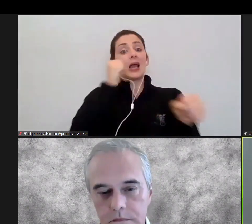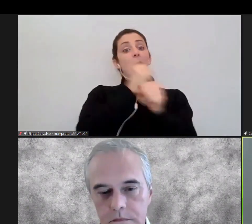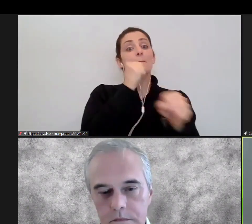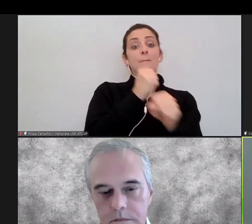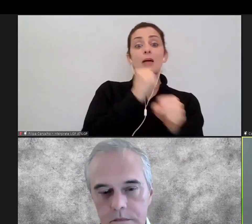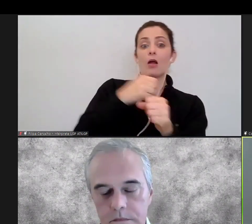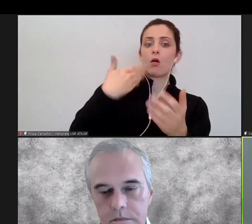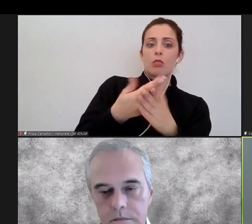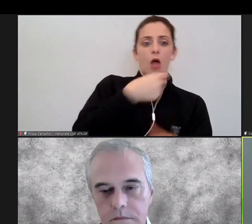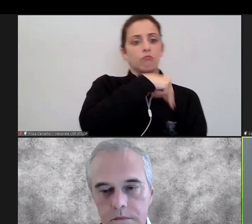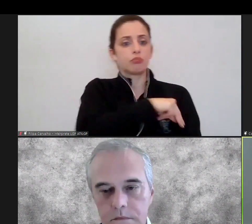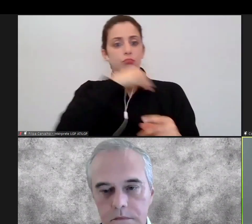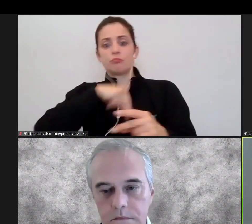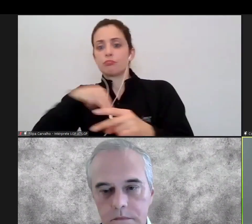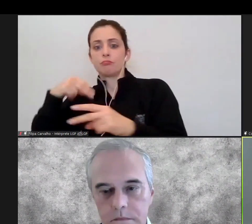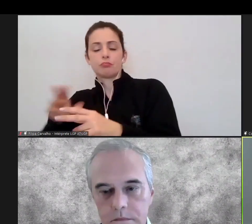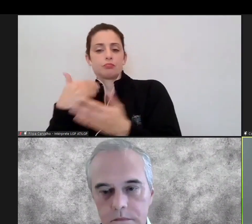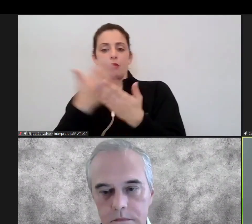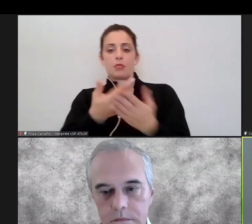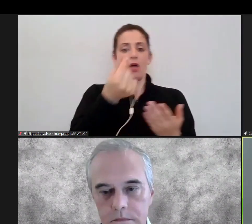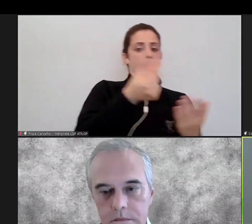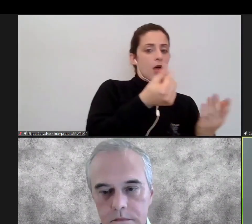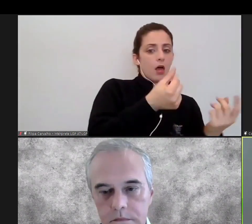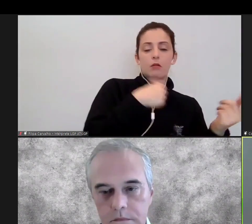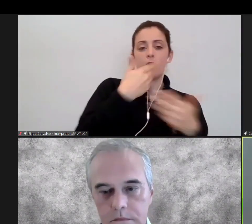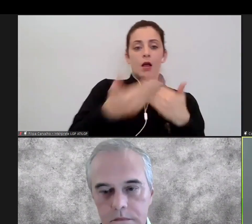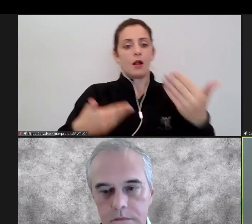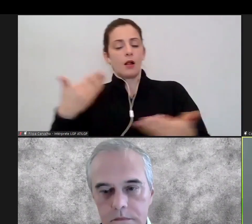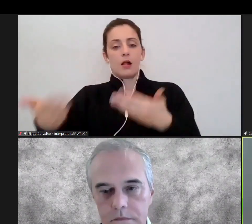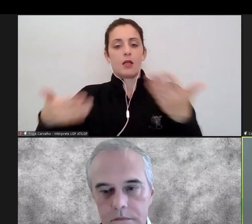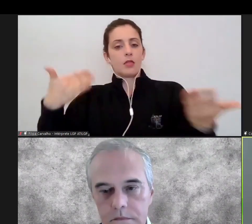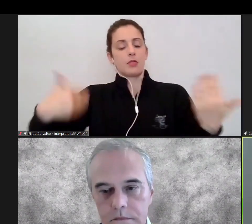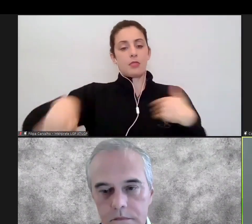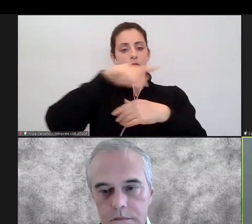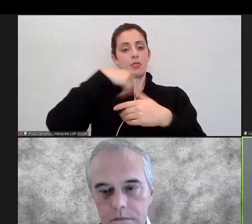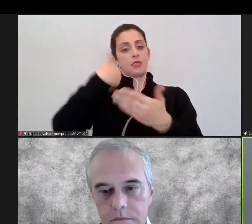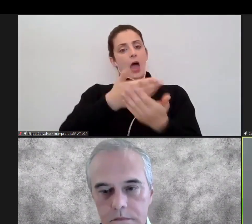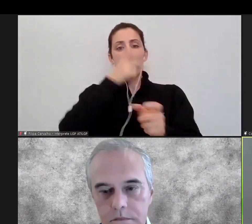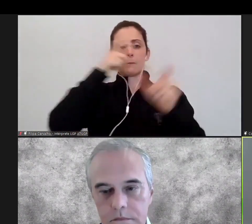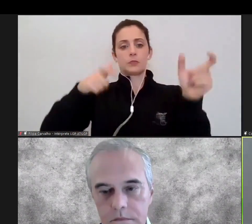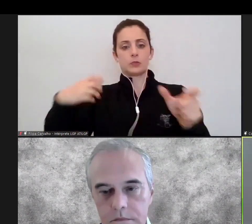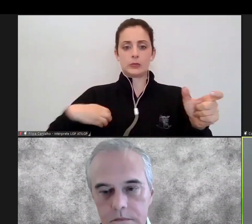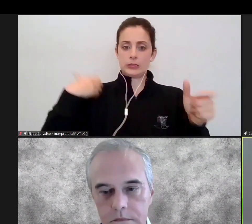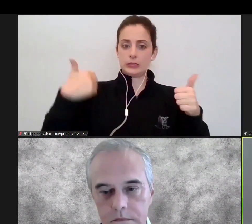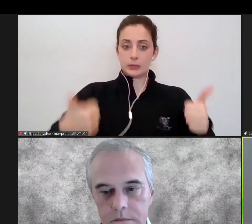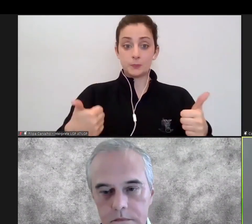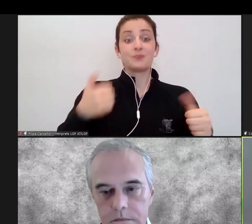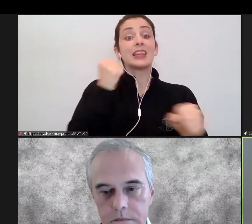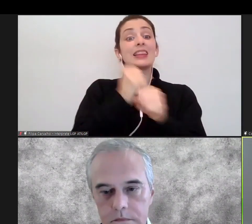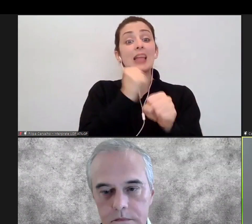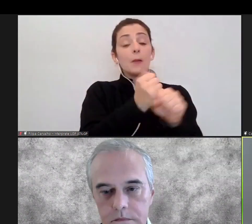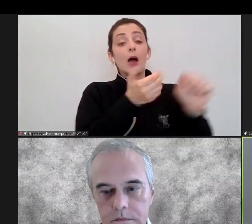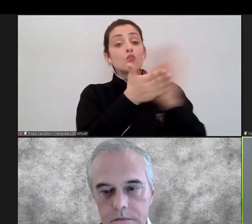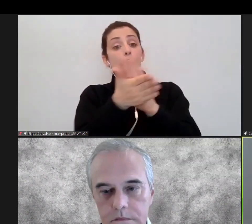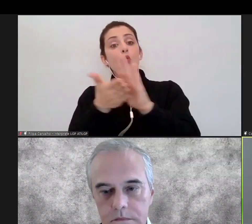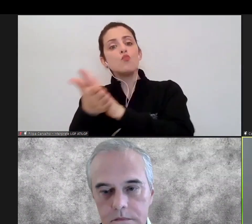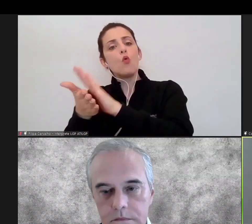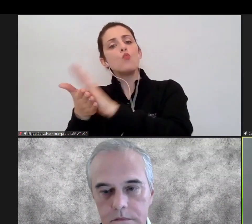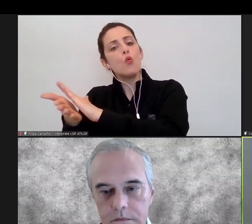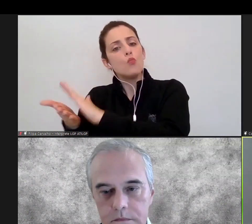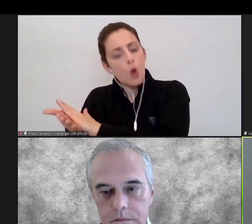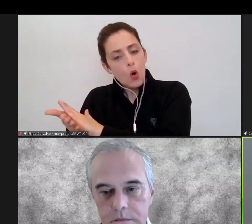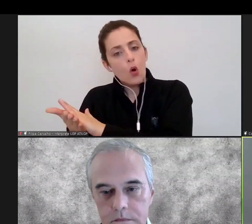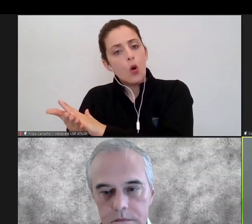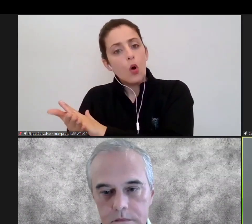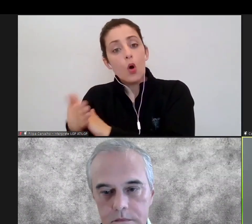de integração e de promoção de um estatuto social, não é? E, portanto, aqui o acesso ao mercado de trabalho acaba por, se